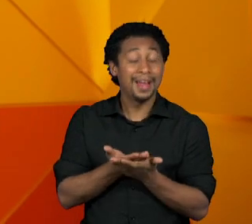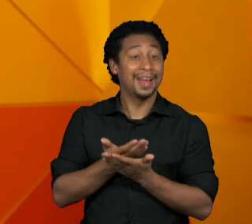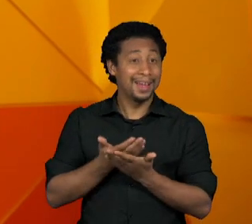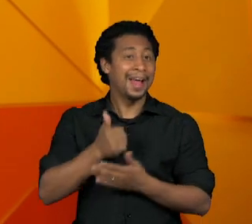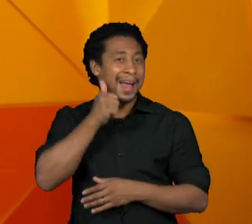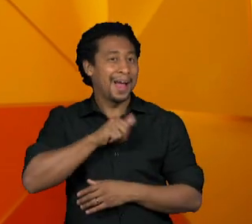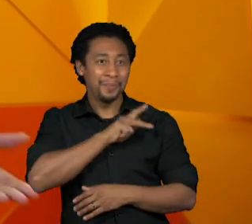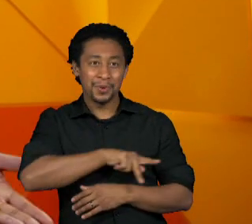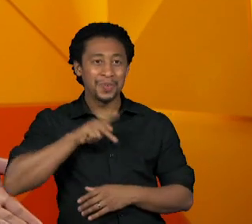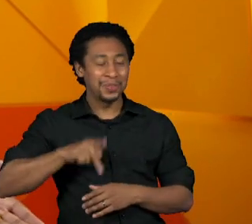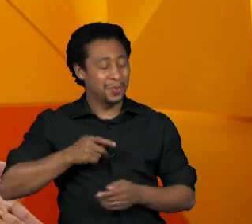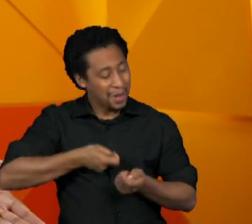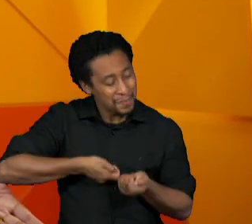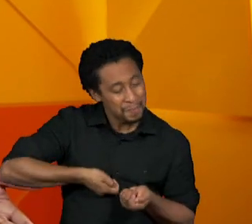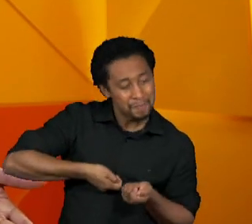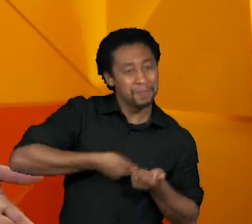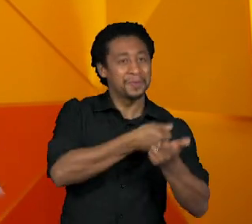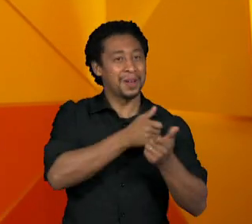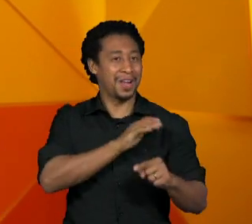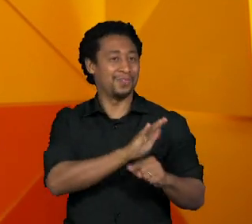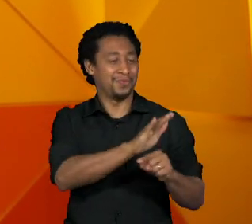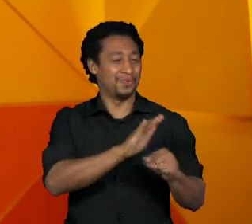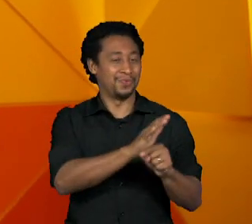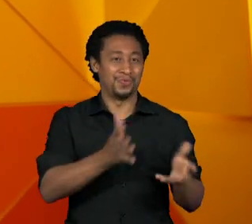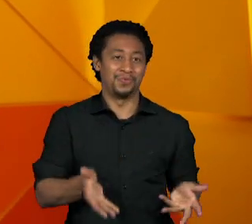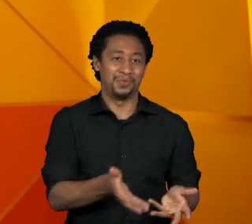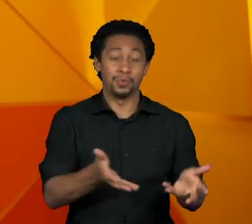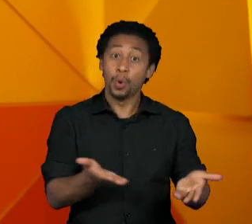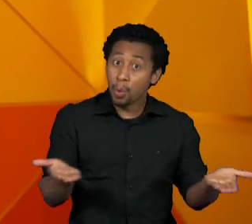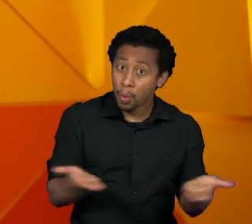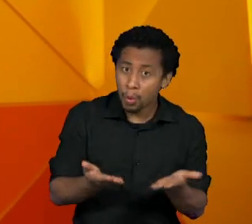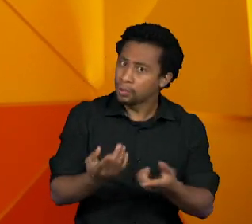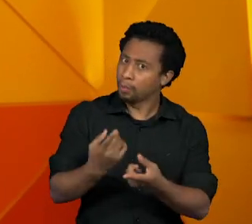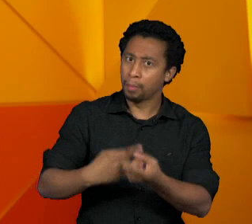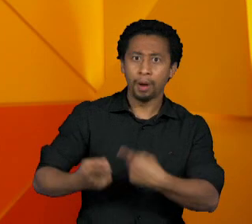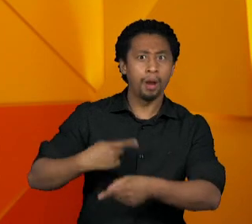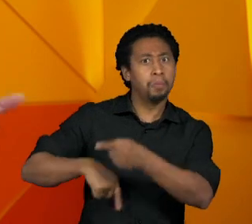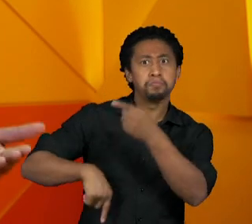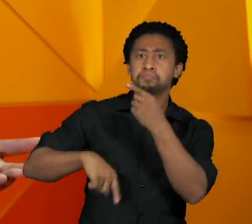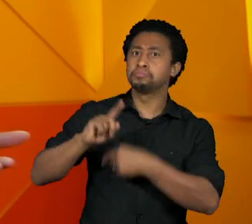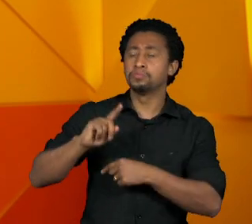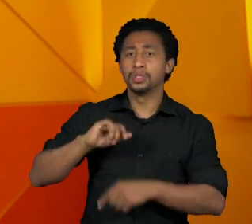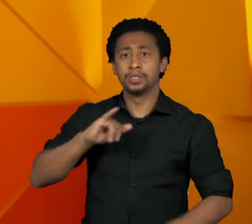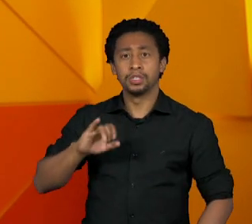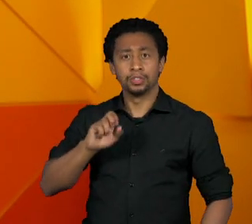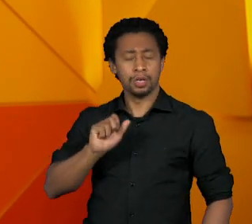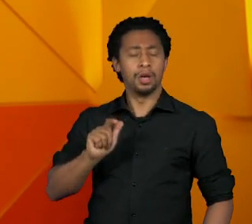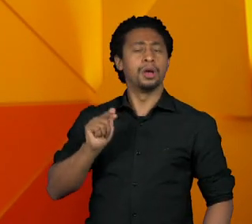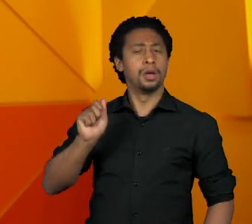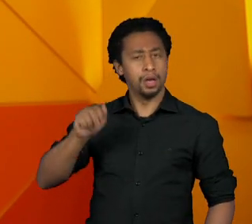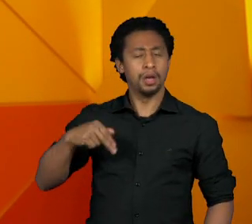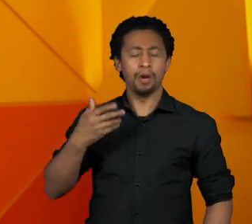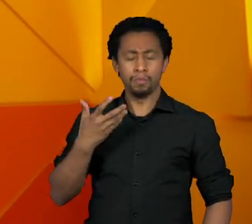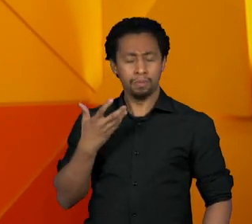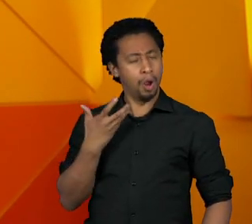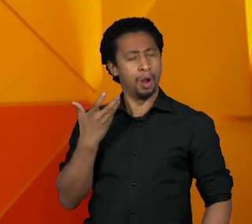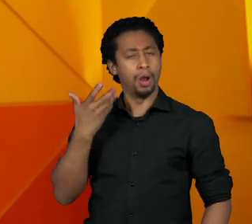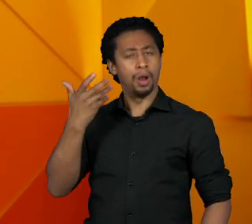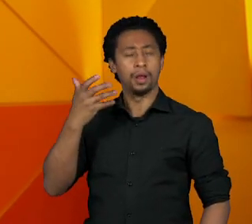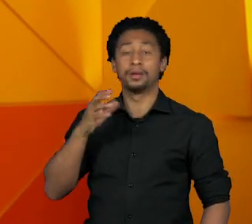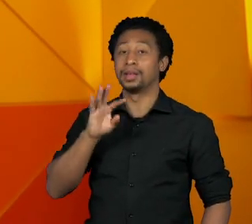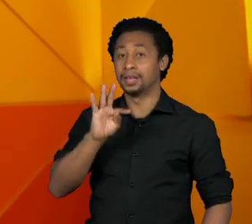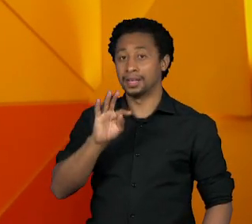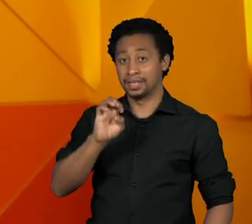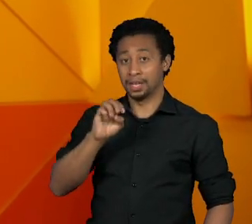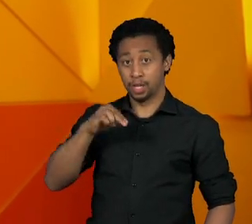decidiu investir na formação desse jovem talento. Hoje, o Jean William é um renomado tenor, que, entre outras coisas, até cantou